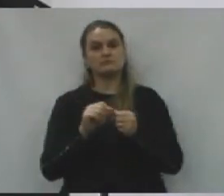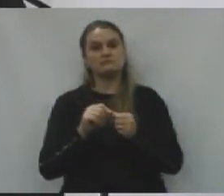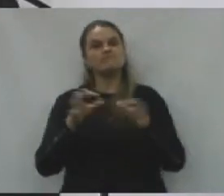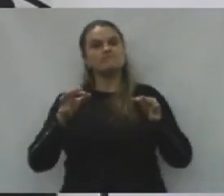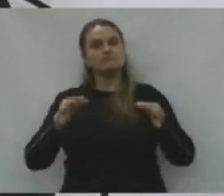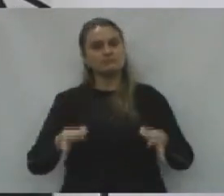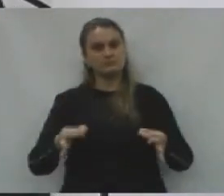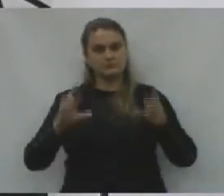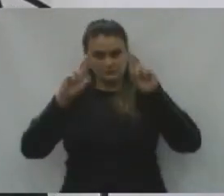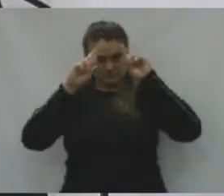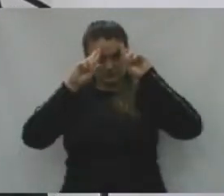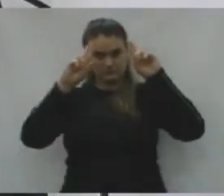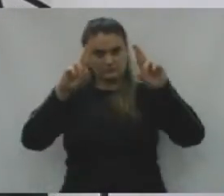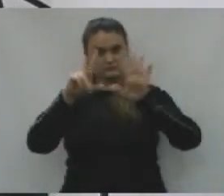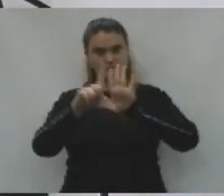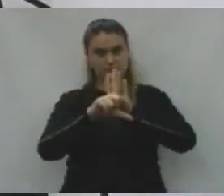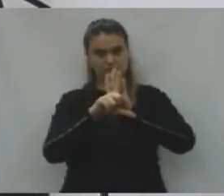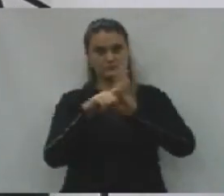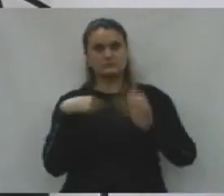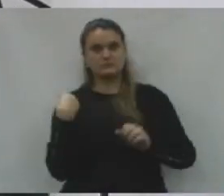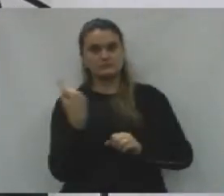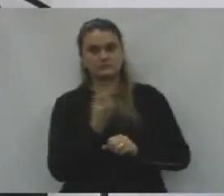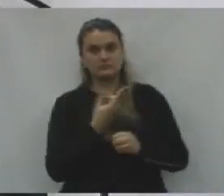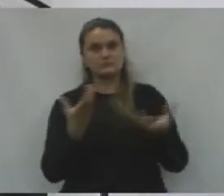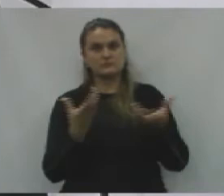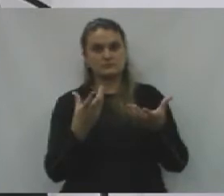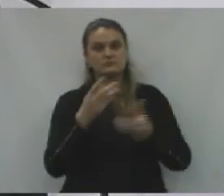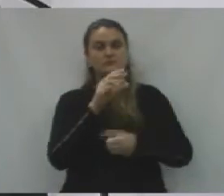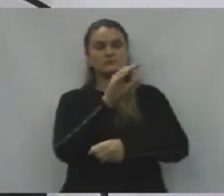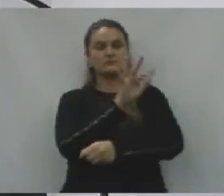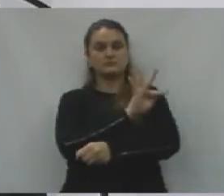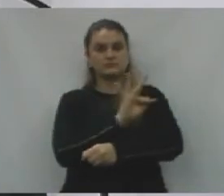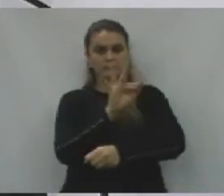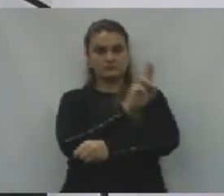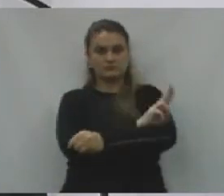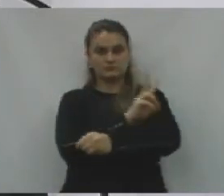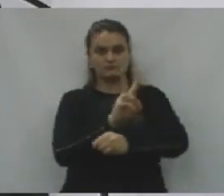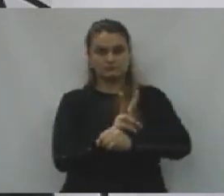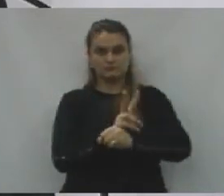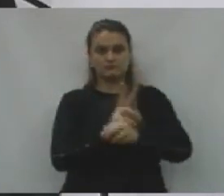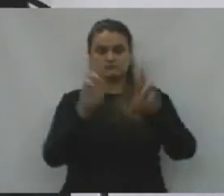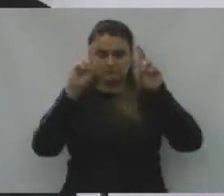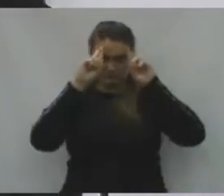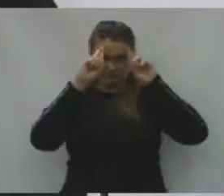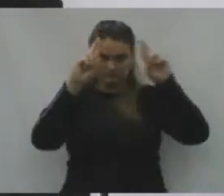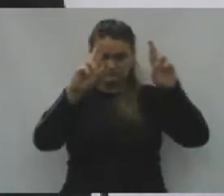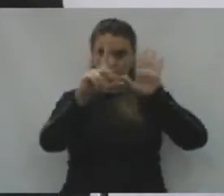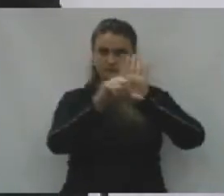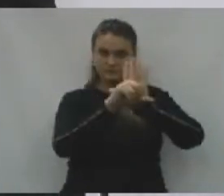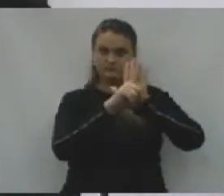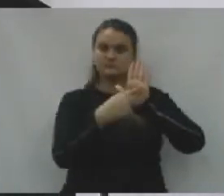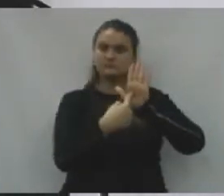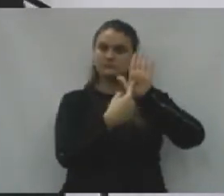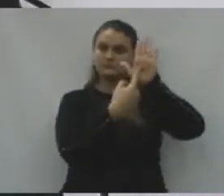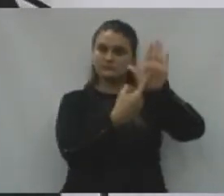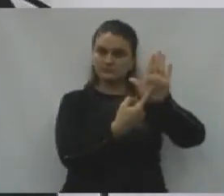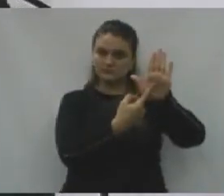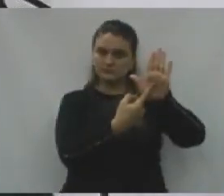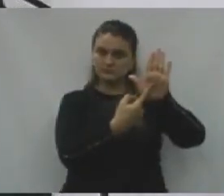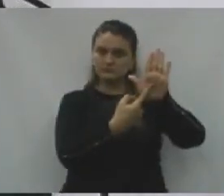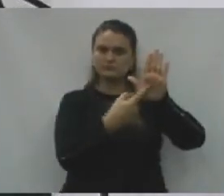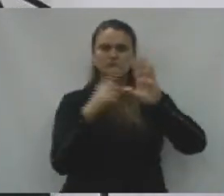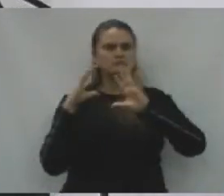certo. Nós queremos, na Uniuv, fazer o que é certo, cumprir a lei, mostrar em relação a